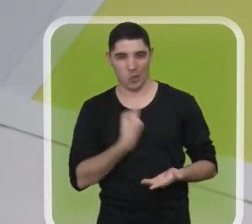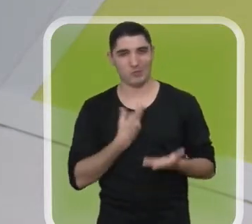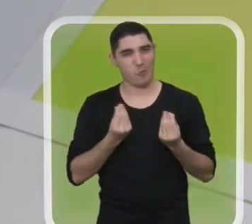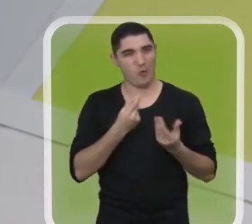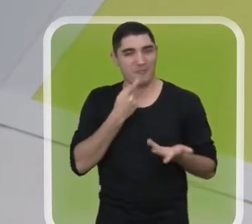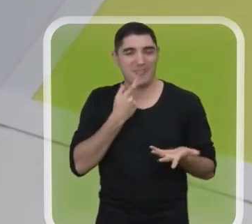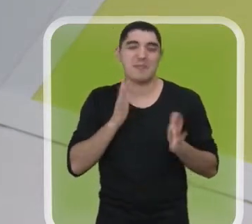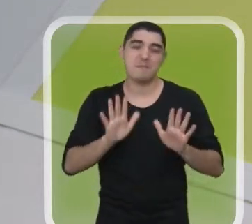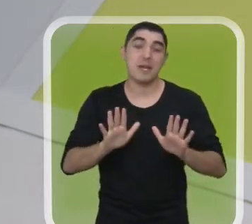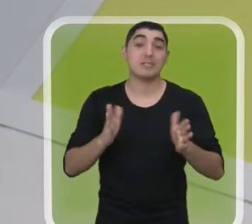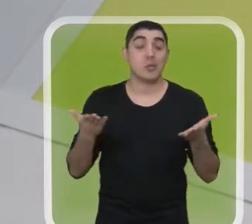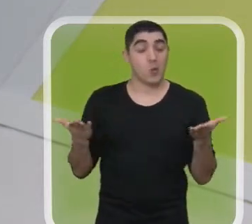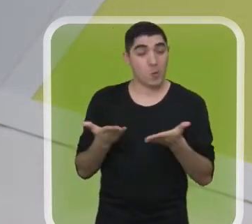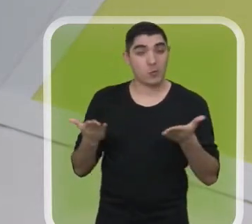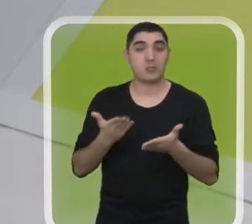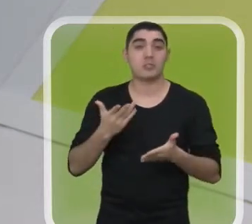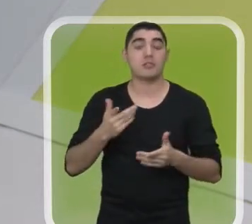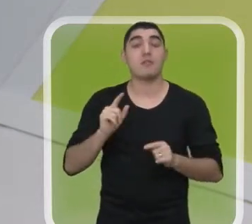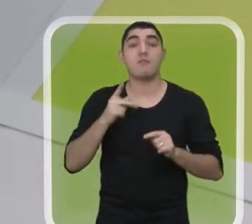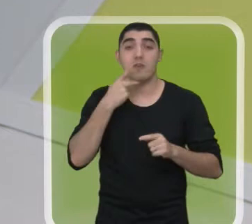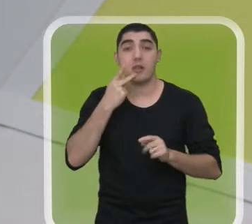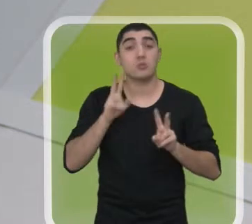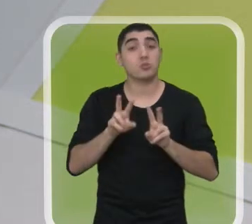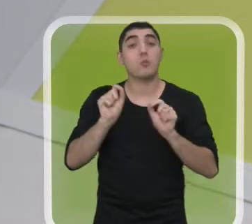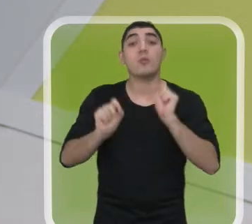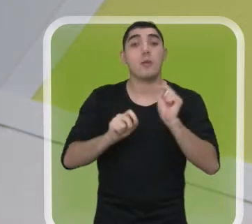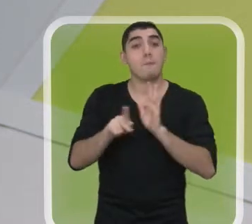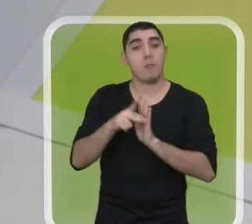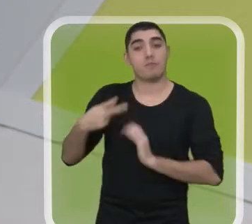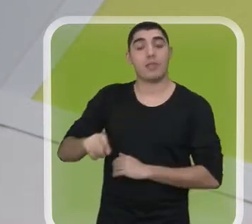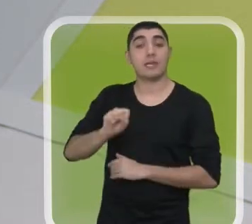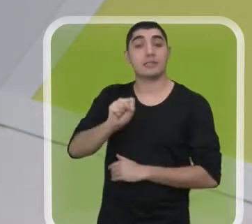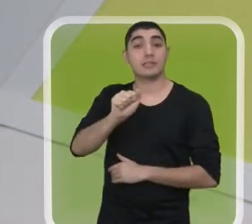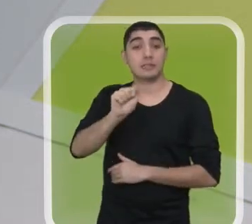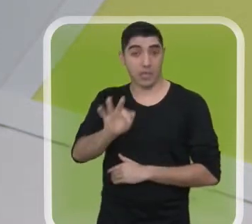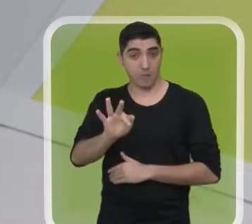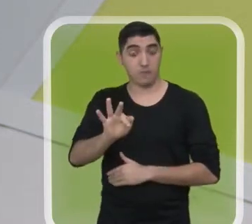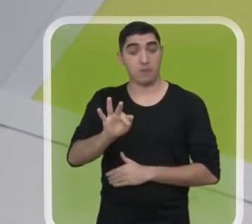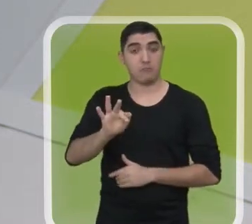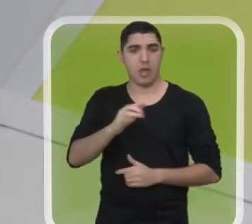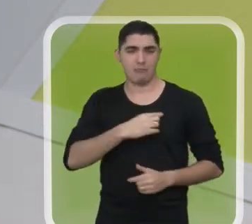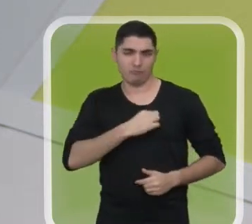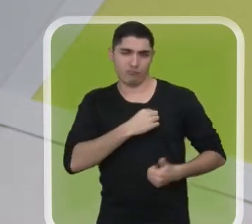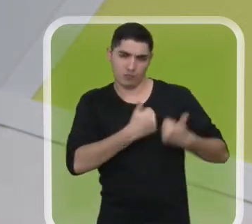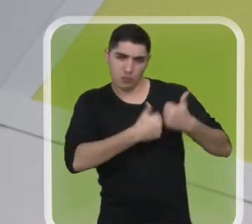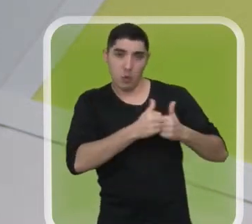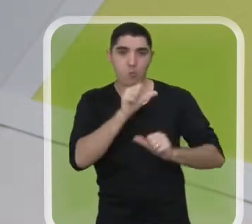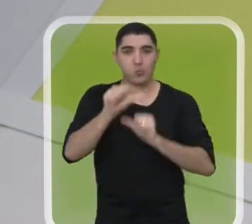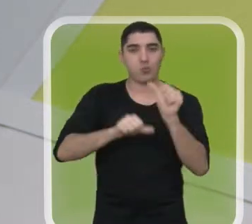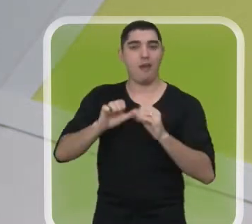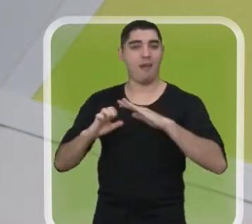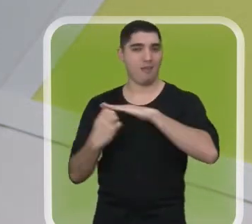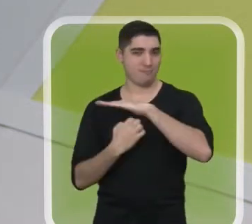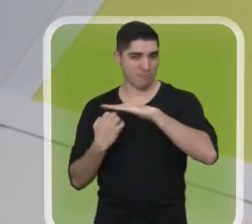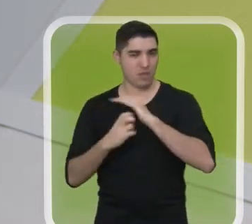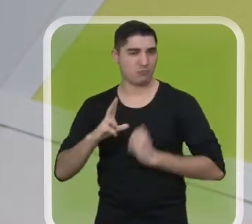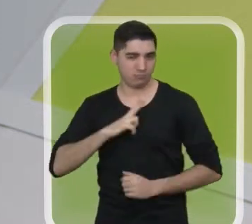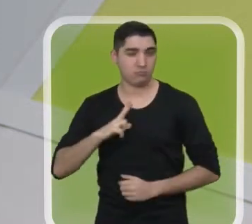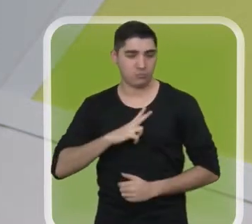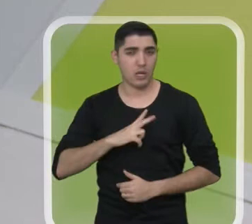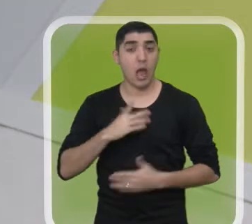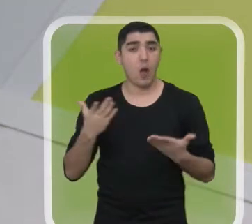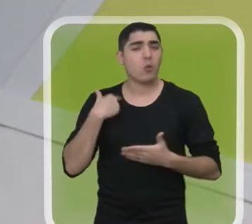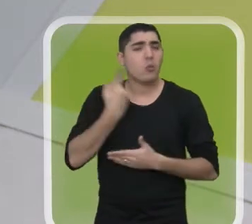hoje começa falando mais uma vez sobre a SAF, só que desta vez com o olhar jurídico da coisa, para a gente poder entender como